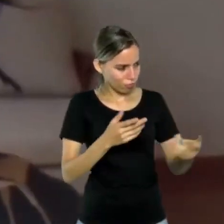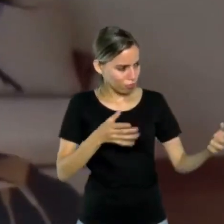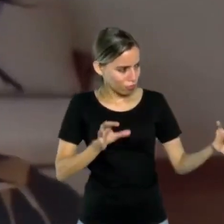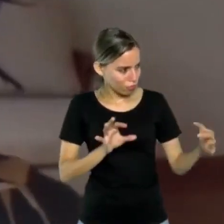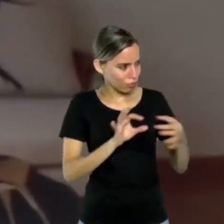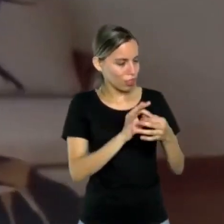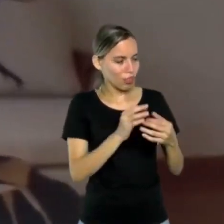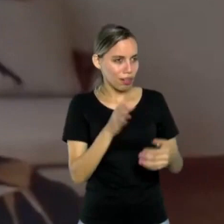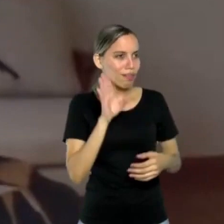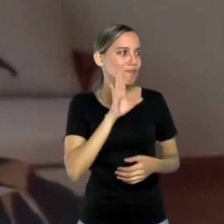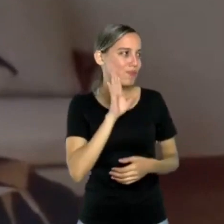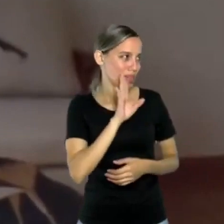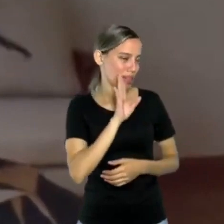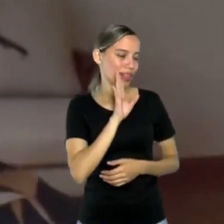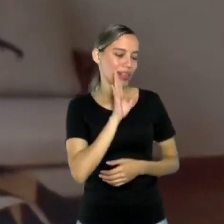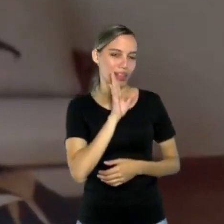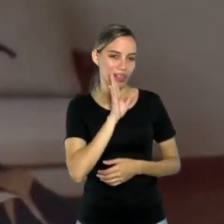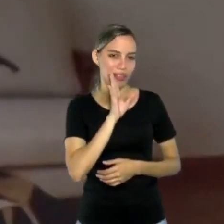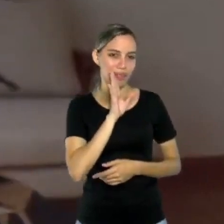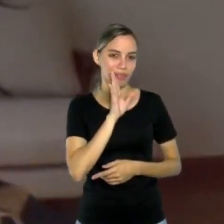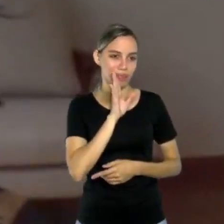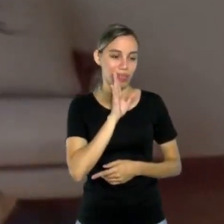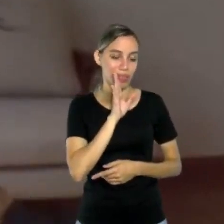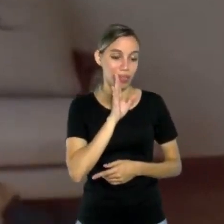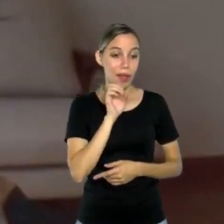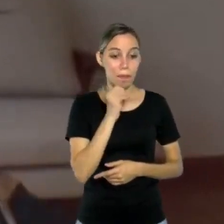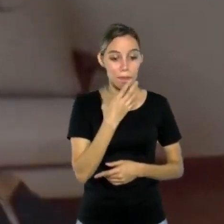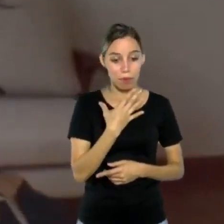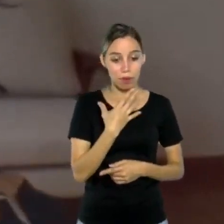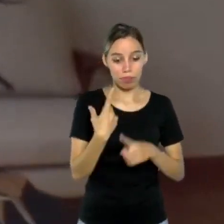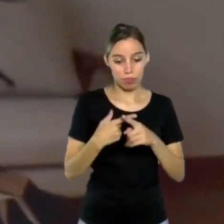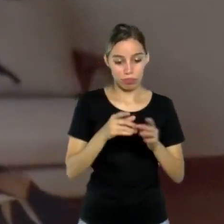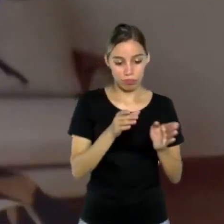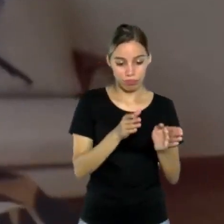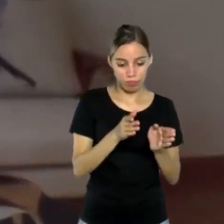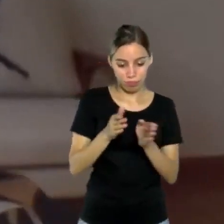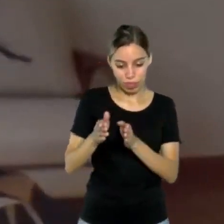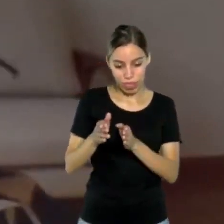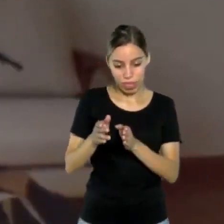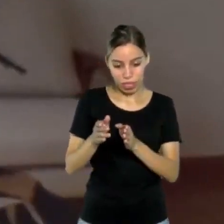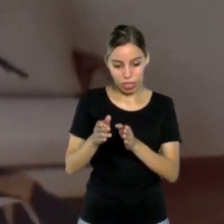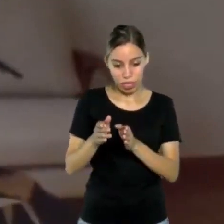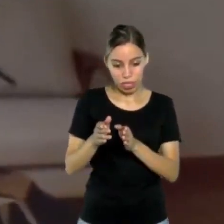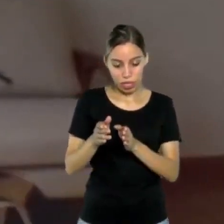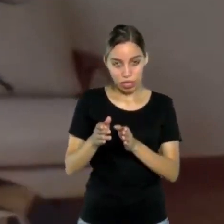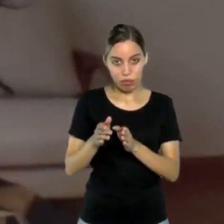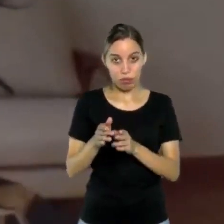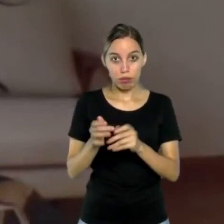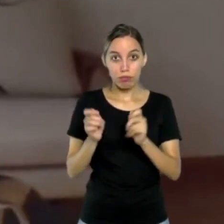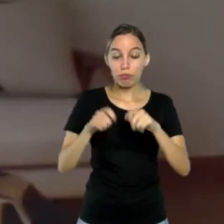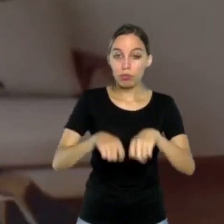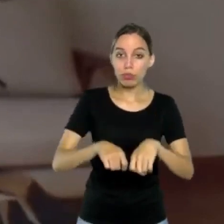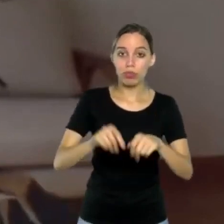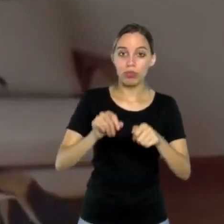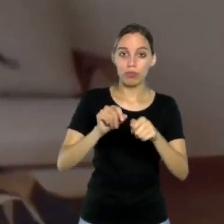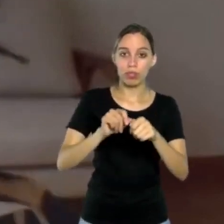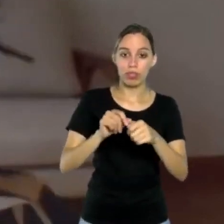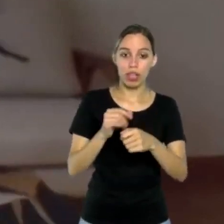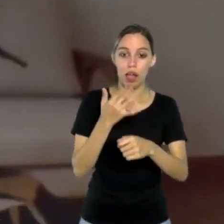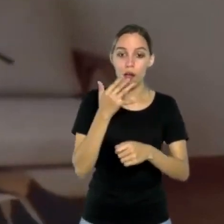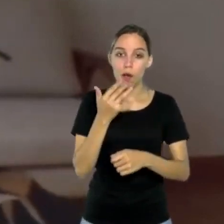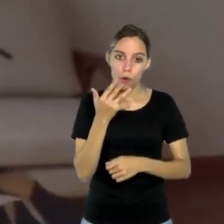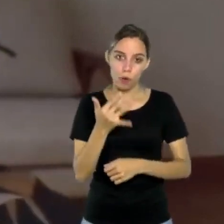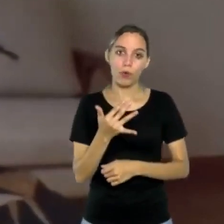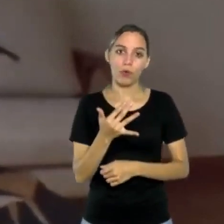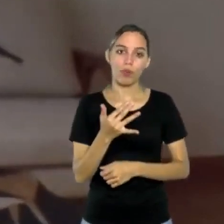a plaquete separada, até para ter uma impressão colorida, né? Porque aí pede, e,